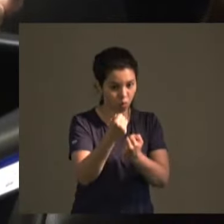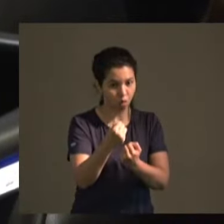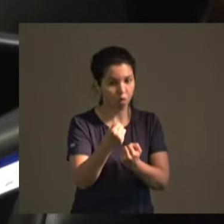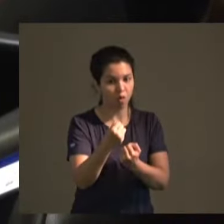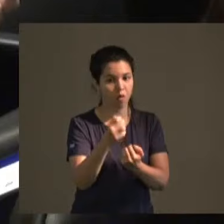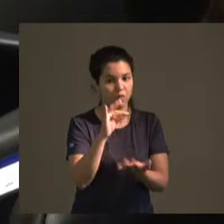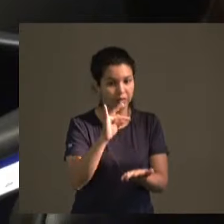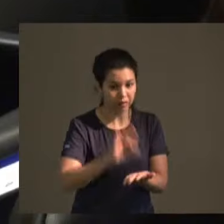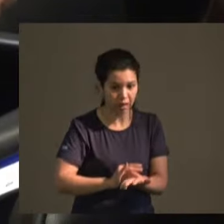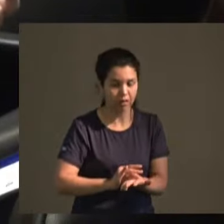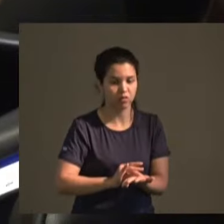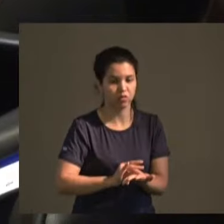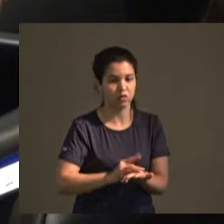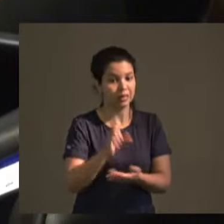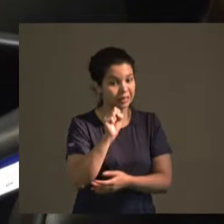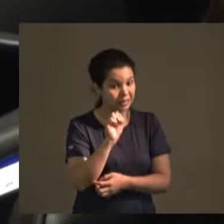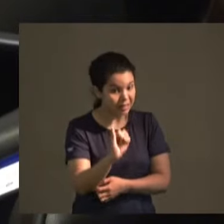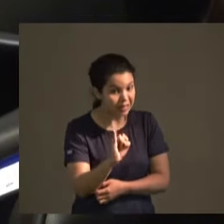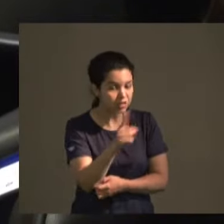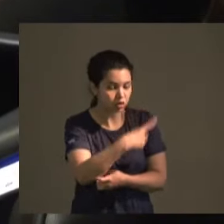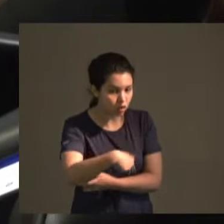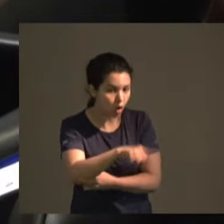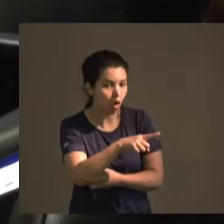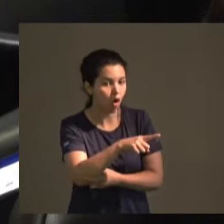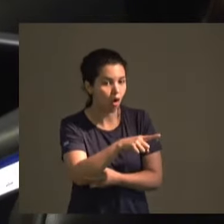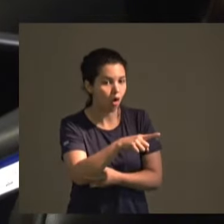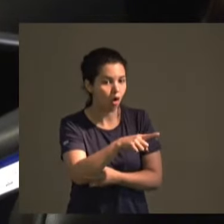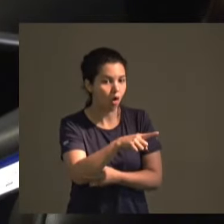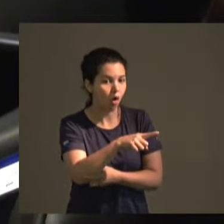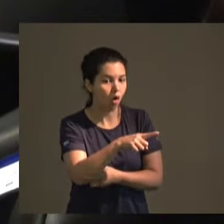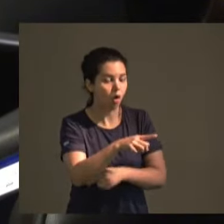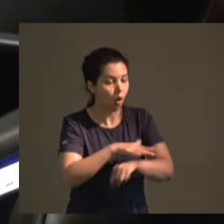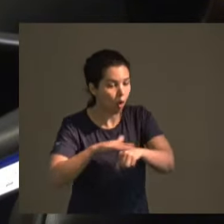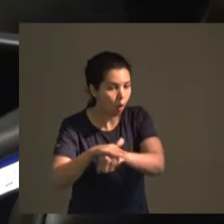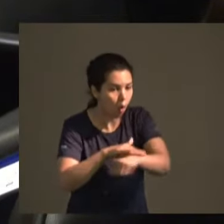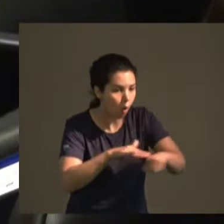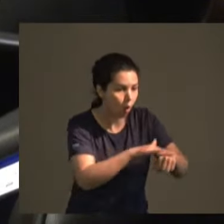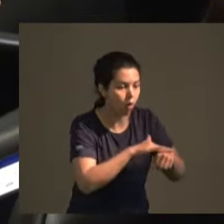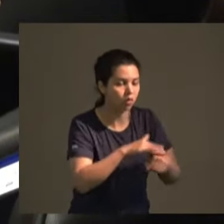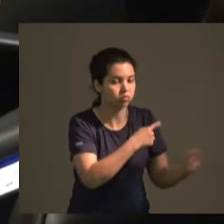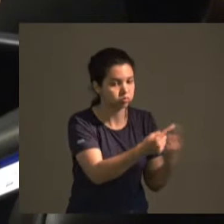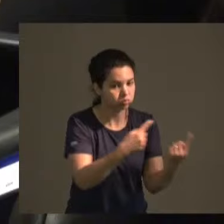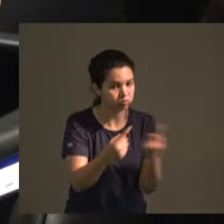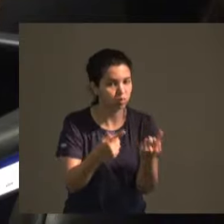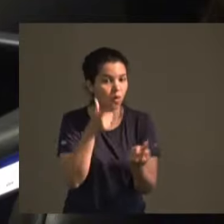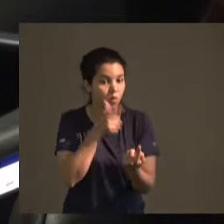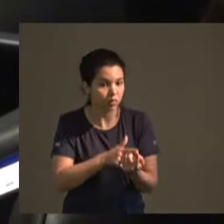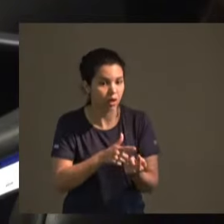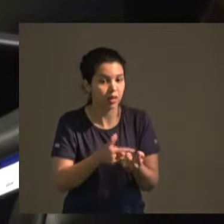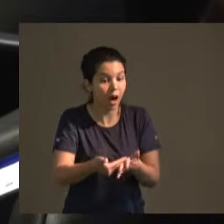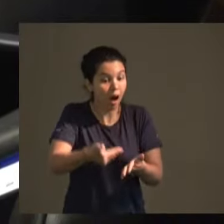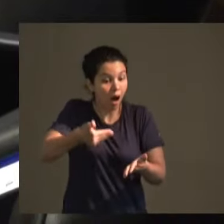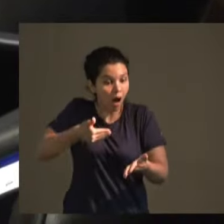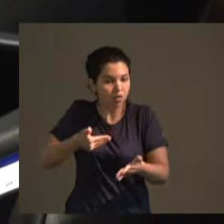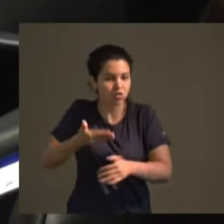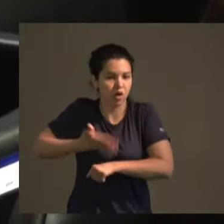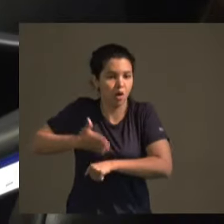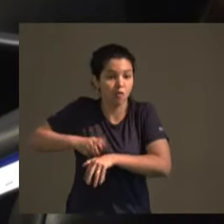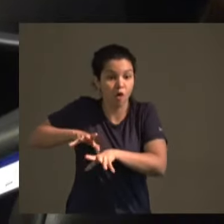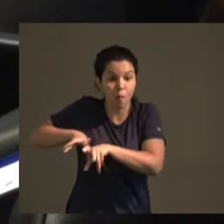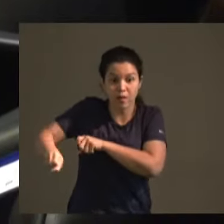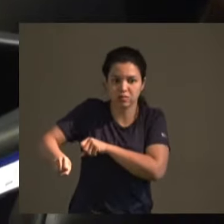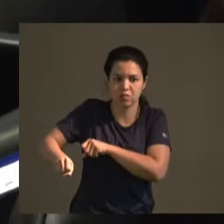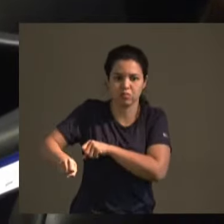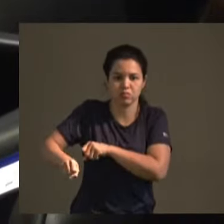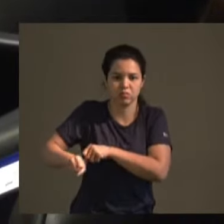real, se a gente conversar e se a gente trabalhar essas questões na formação dos profissionais. Nós temos uma defasagem de